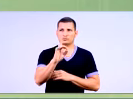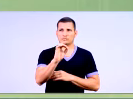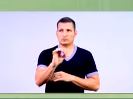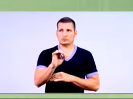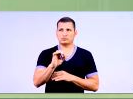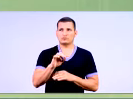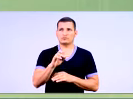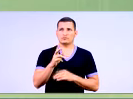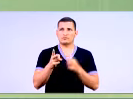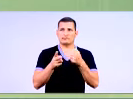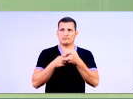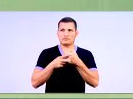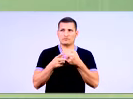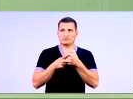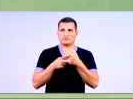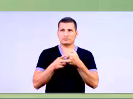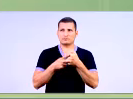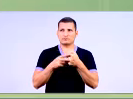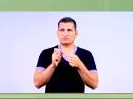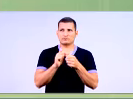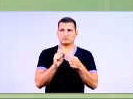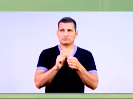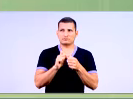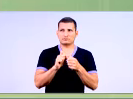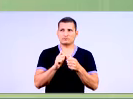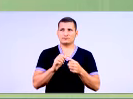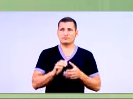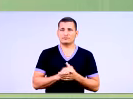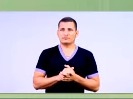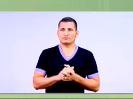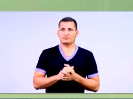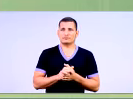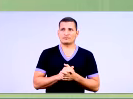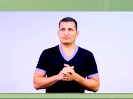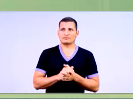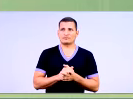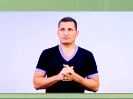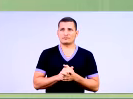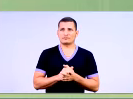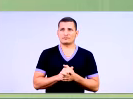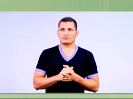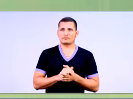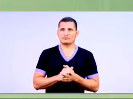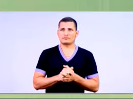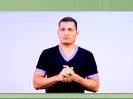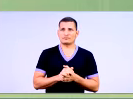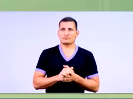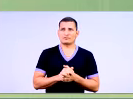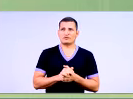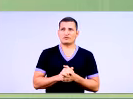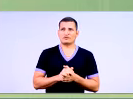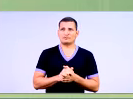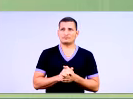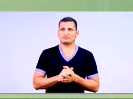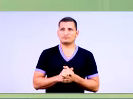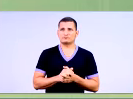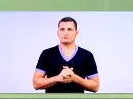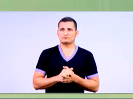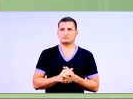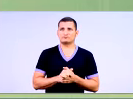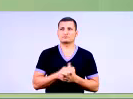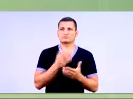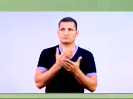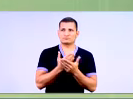você faz lá? Denise, então, responde, I study Information Technology for Internet.